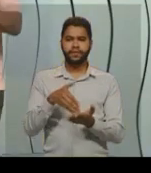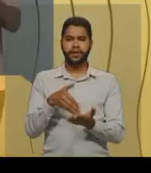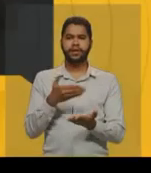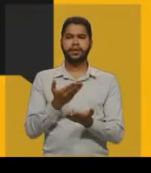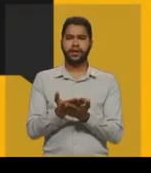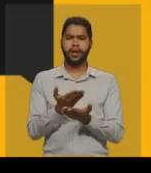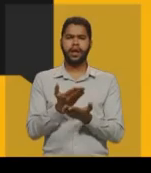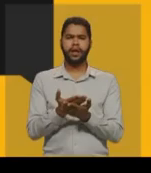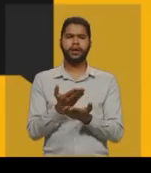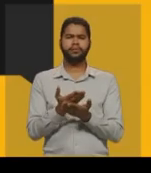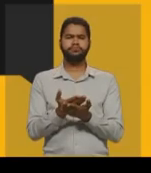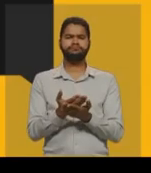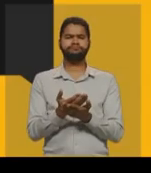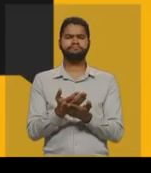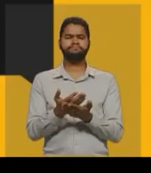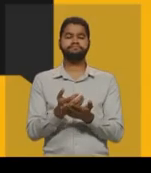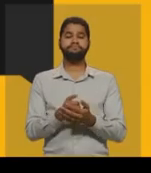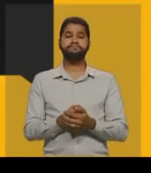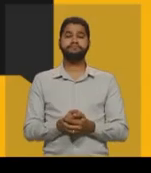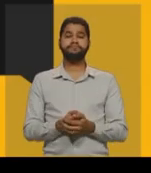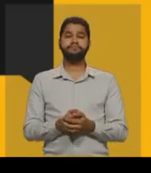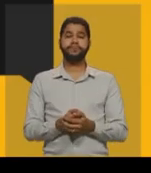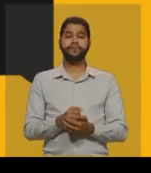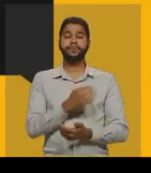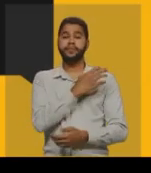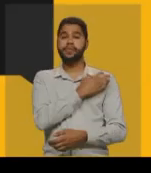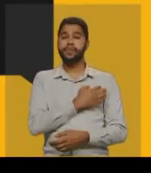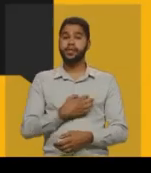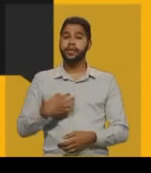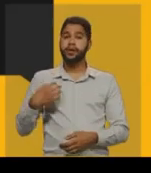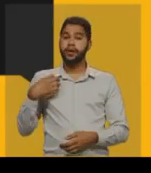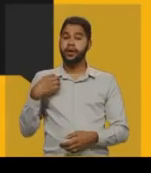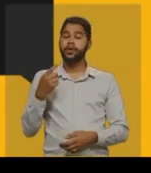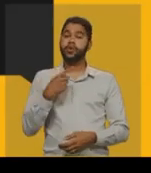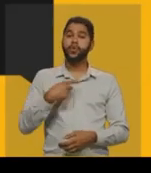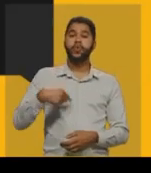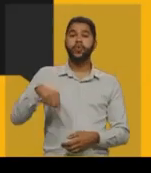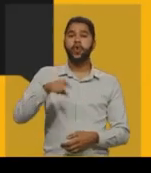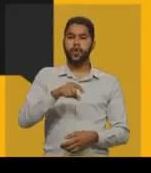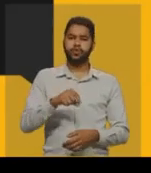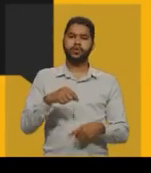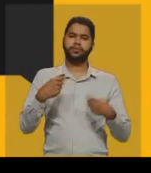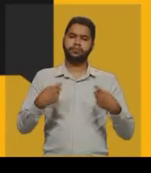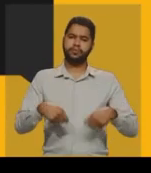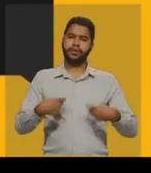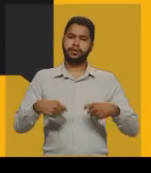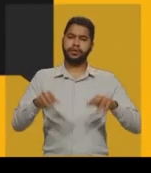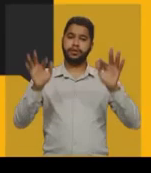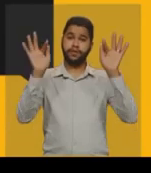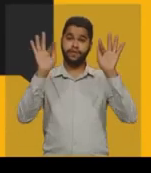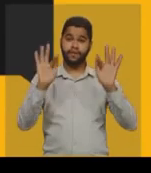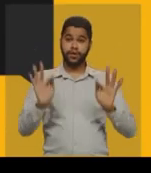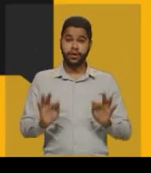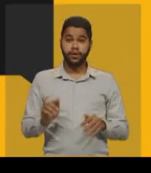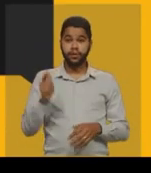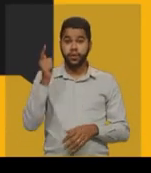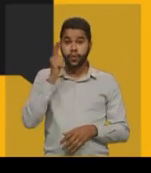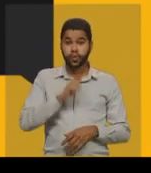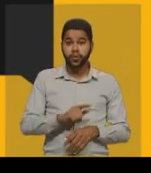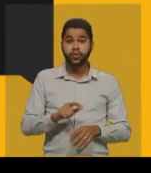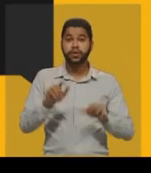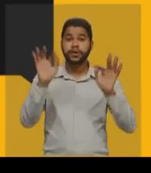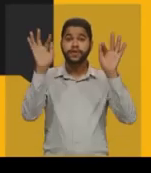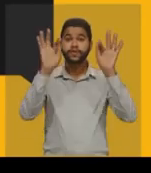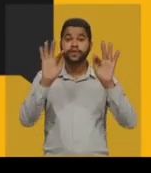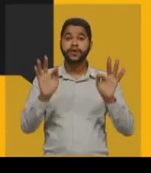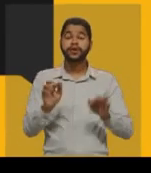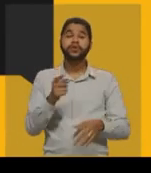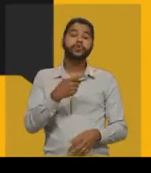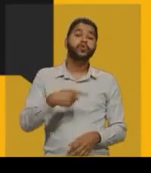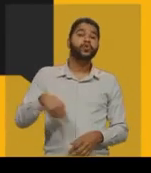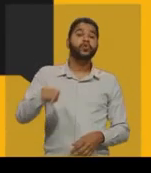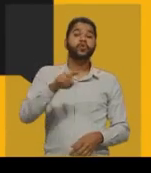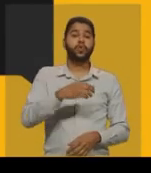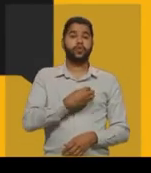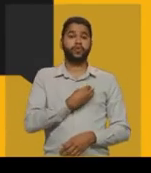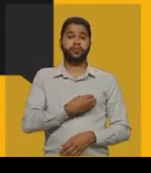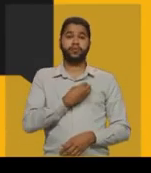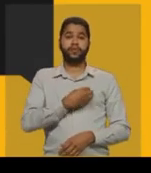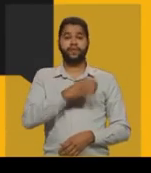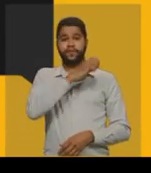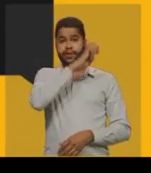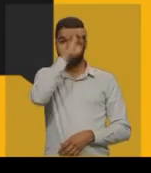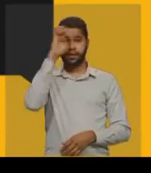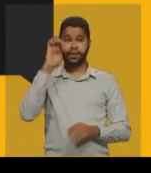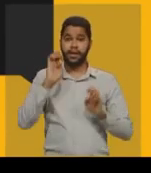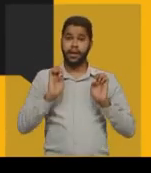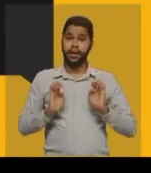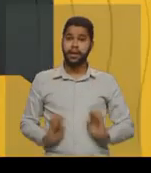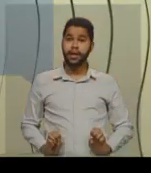aula de forma bem bacana, Aristóteles diz que a gente tem que ser feliz e que para a gente alcançar a felicidade, a gente tem que ter uma vida ética. Tudo